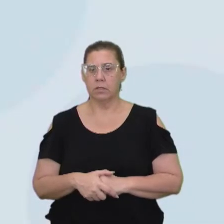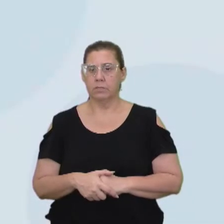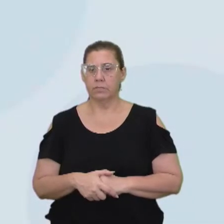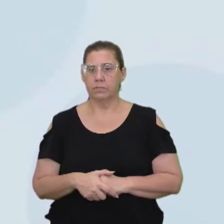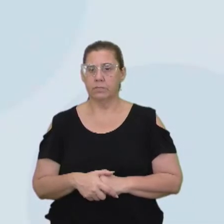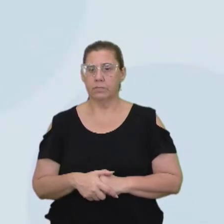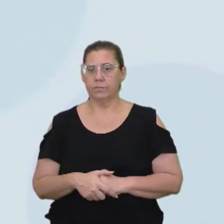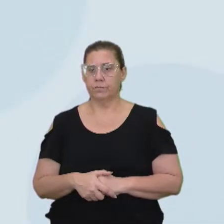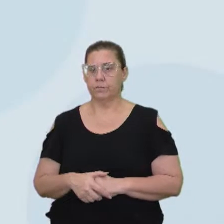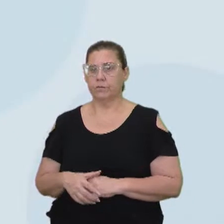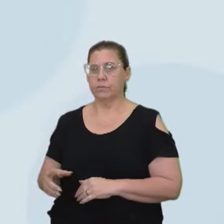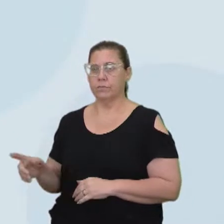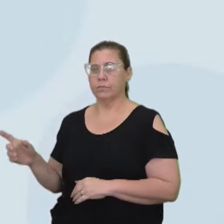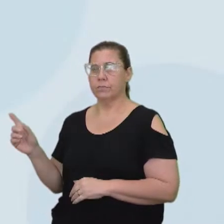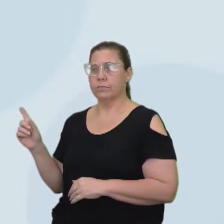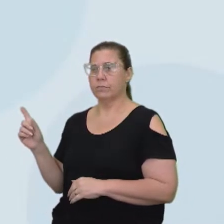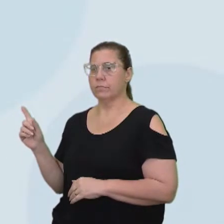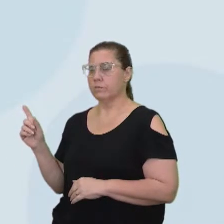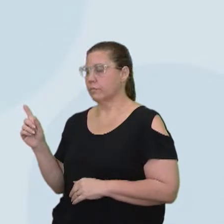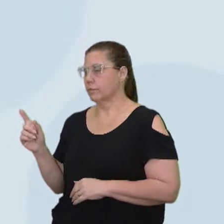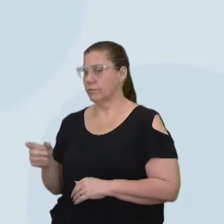Em